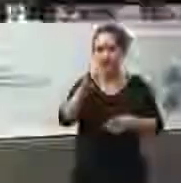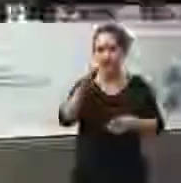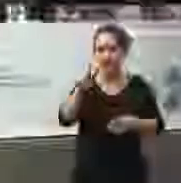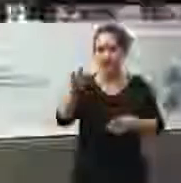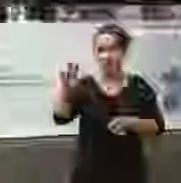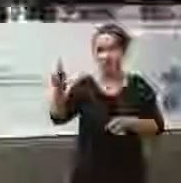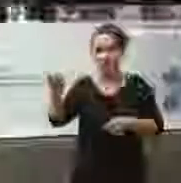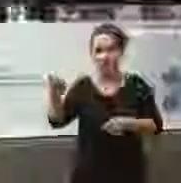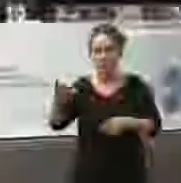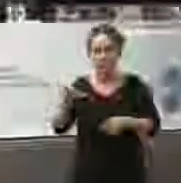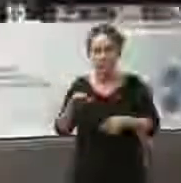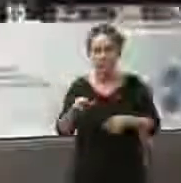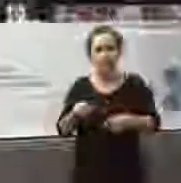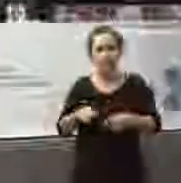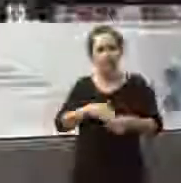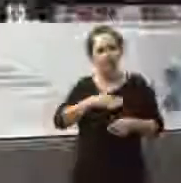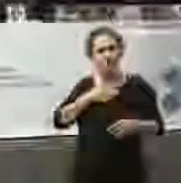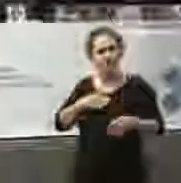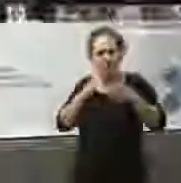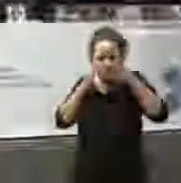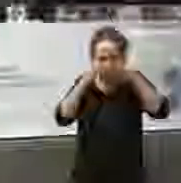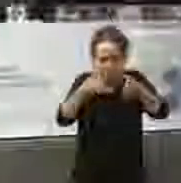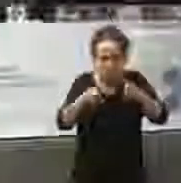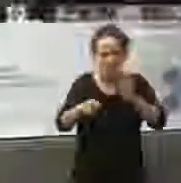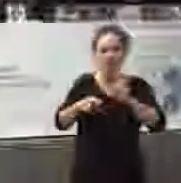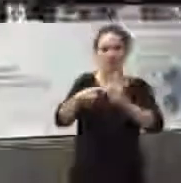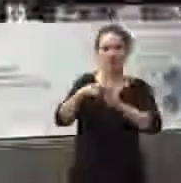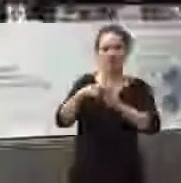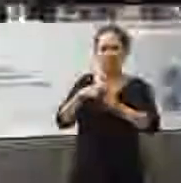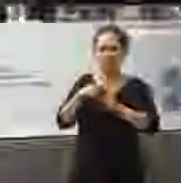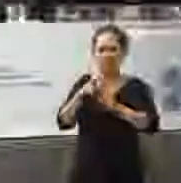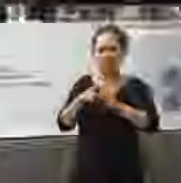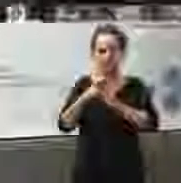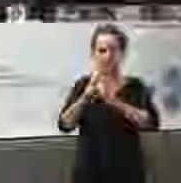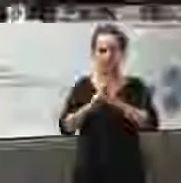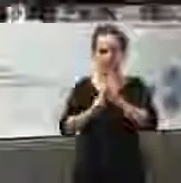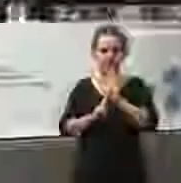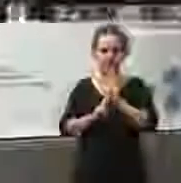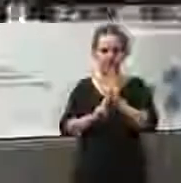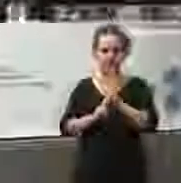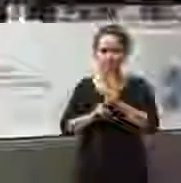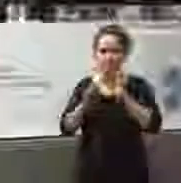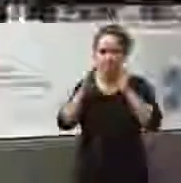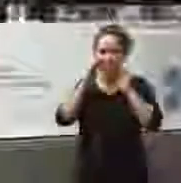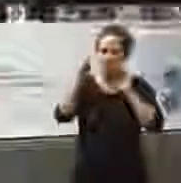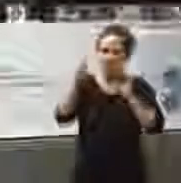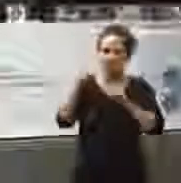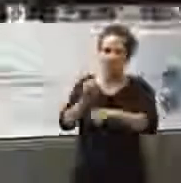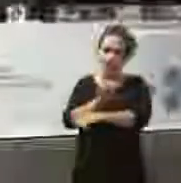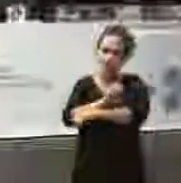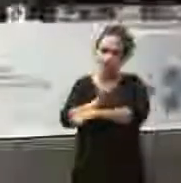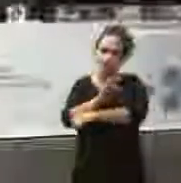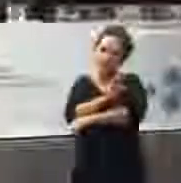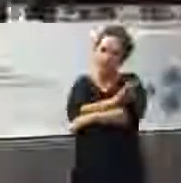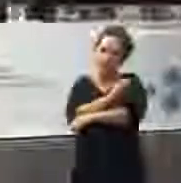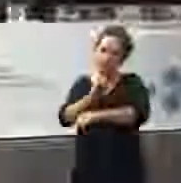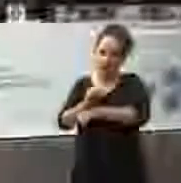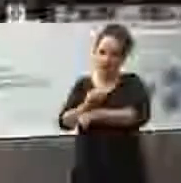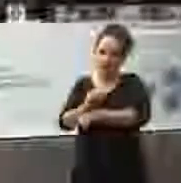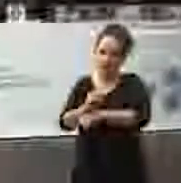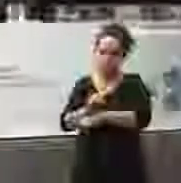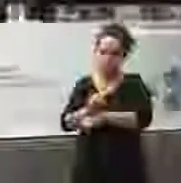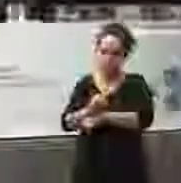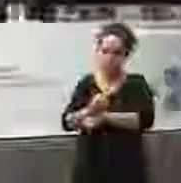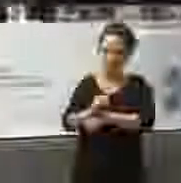gostaria de focar na regulação é a regulação principalmente no tocante à ao aspecto